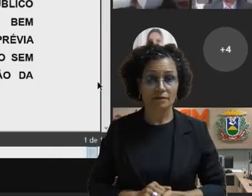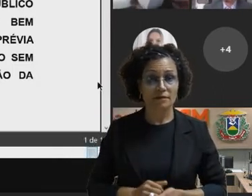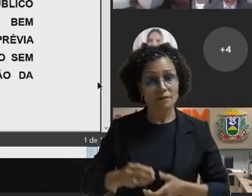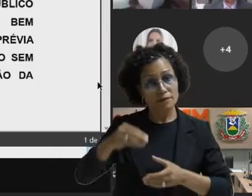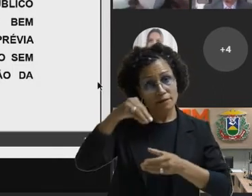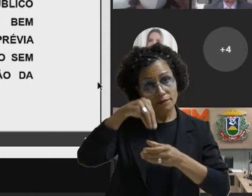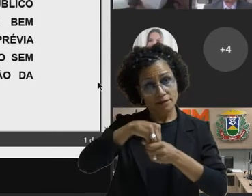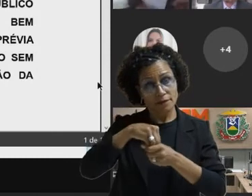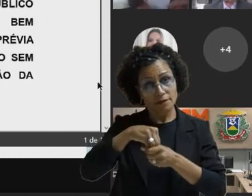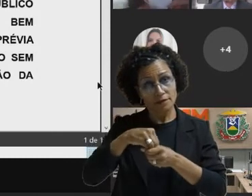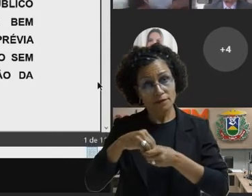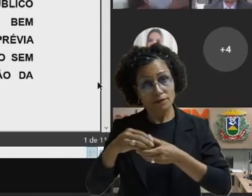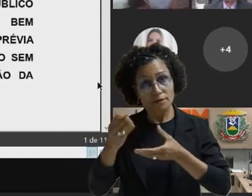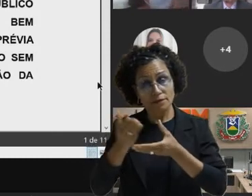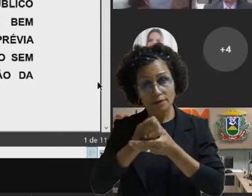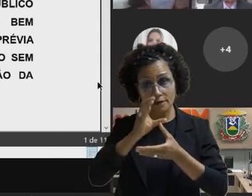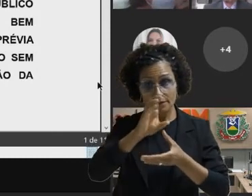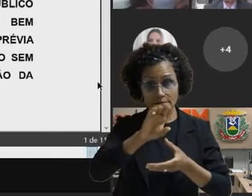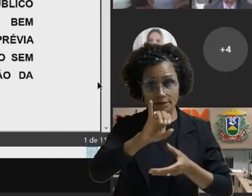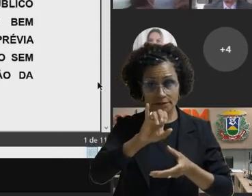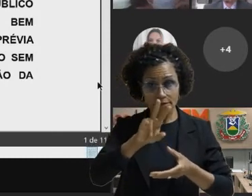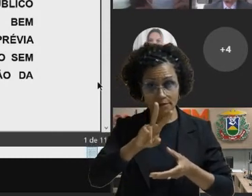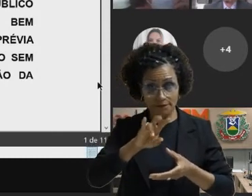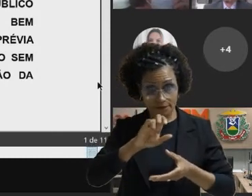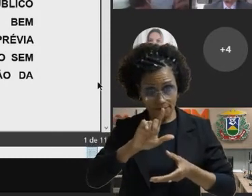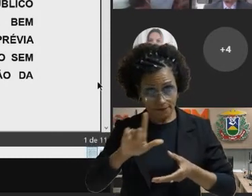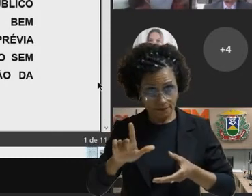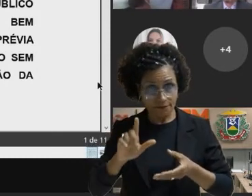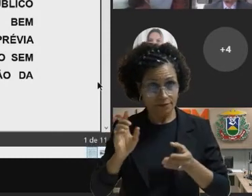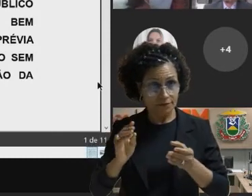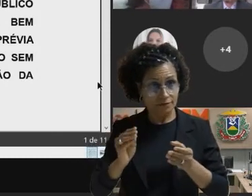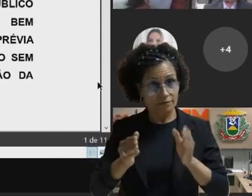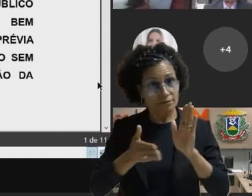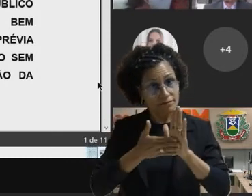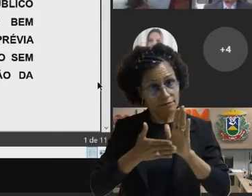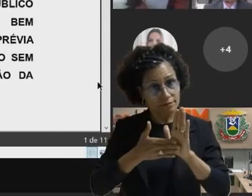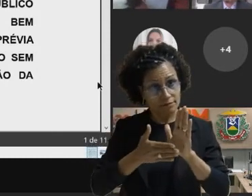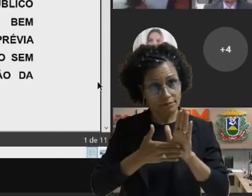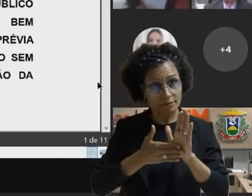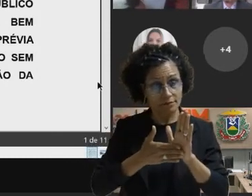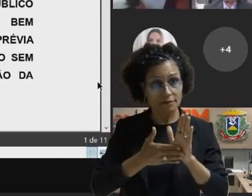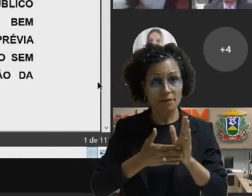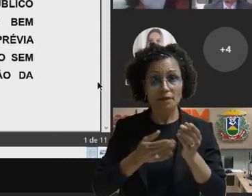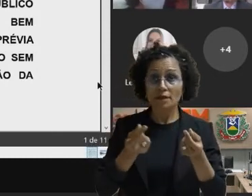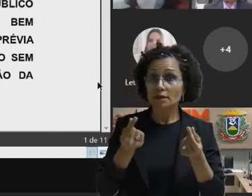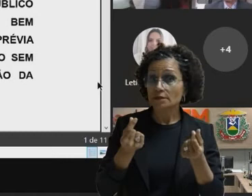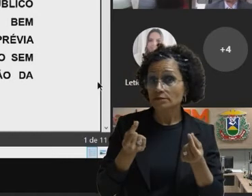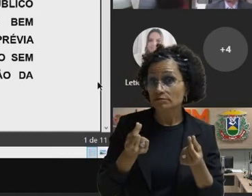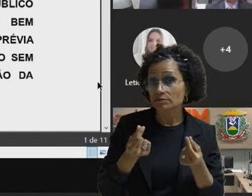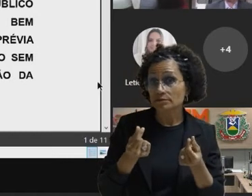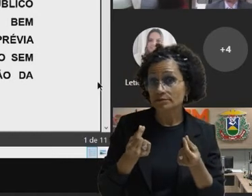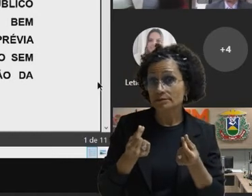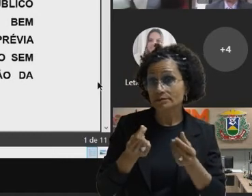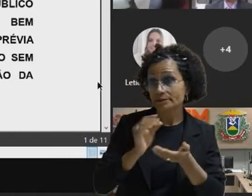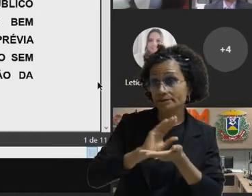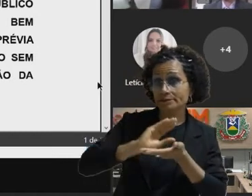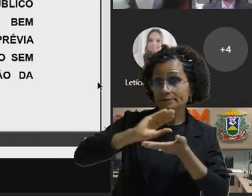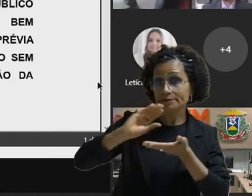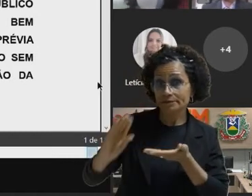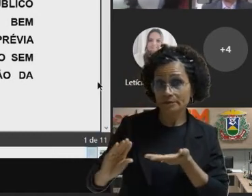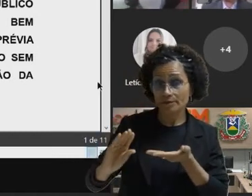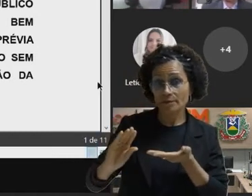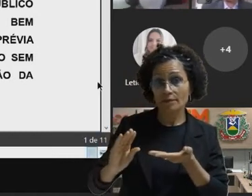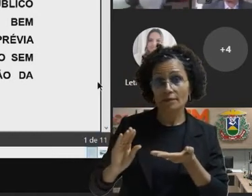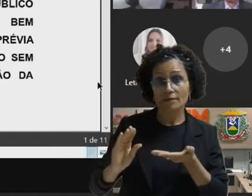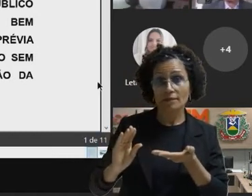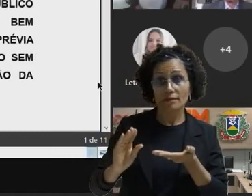de uma ação civil que venha a ser proposta aqui para essa indenização que a doutora Ana fala, ser